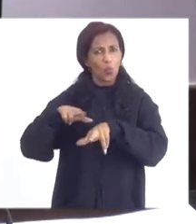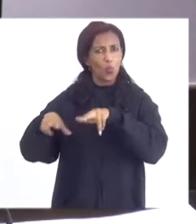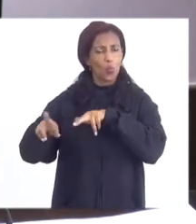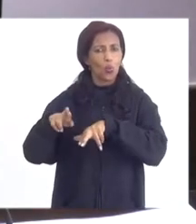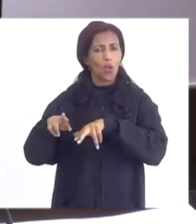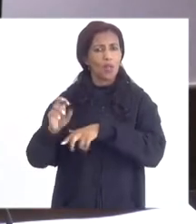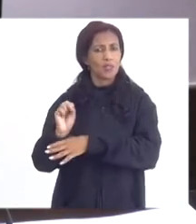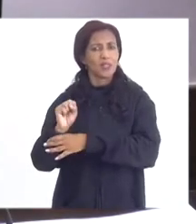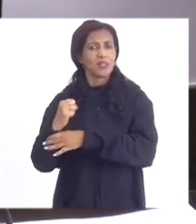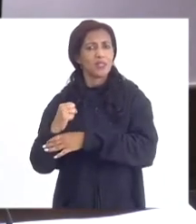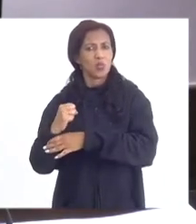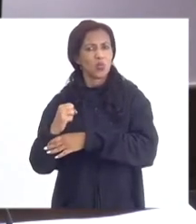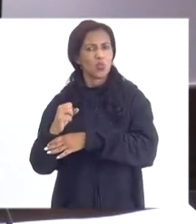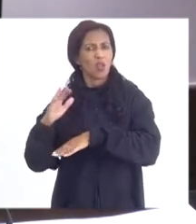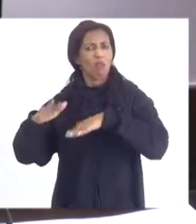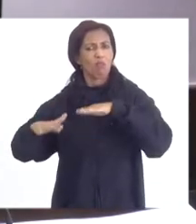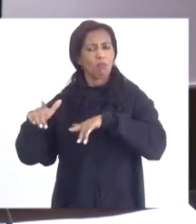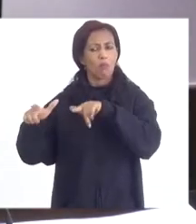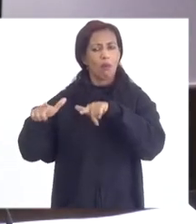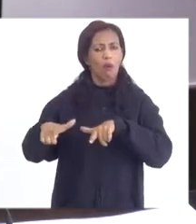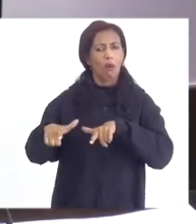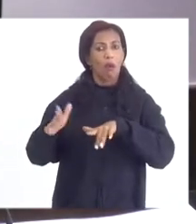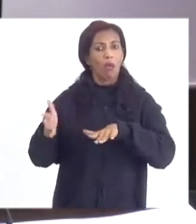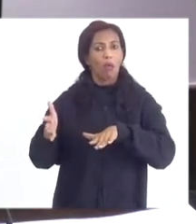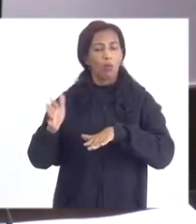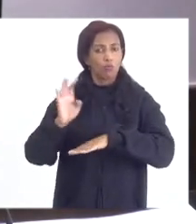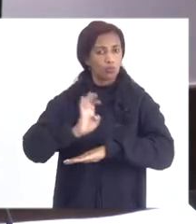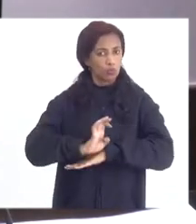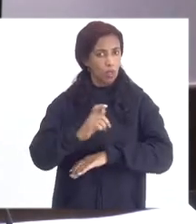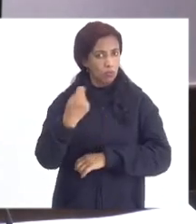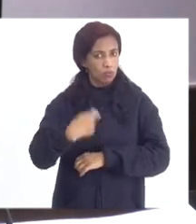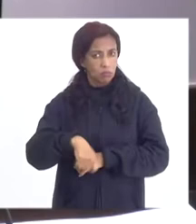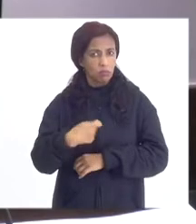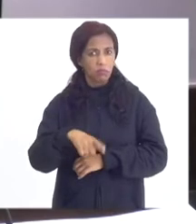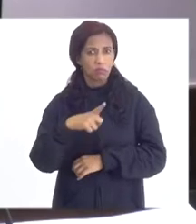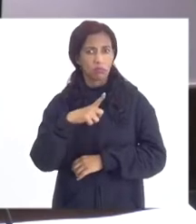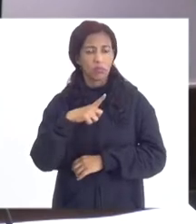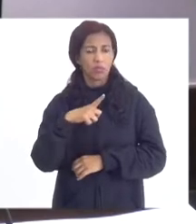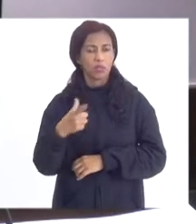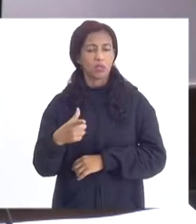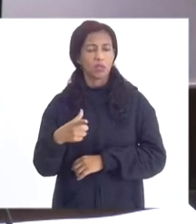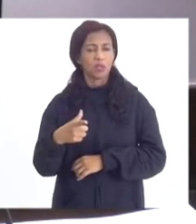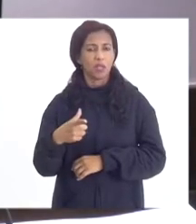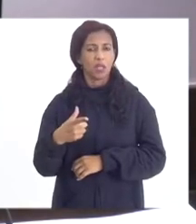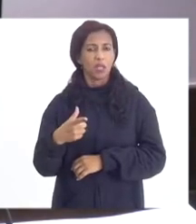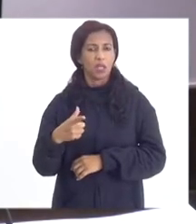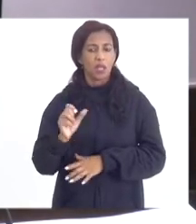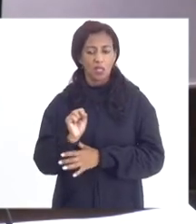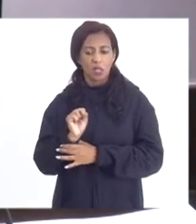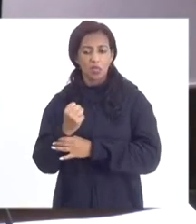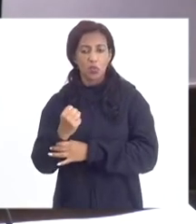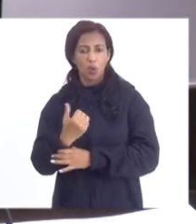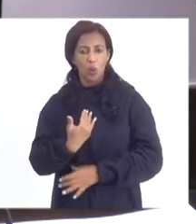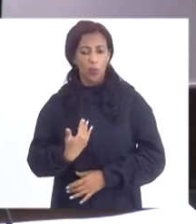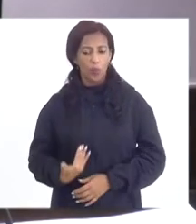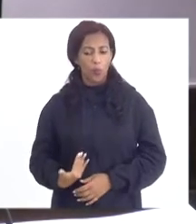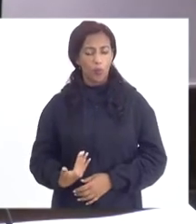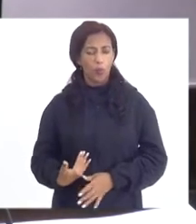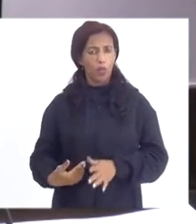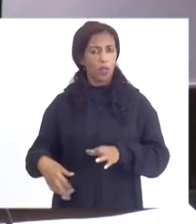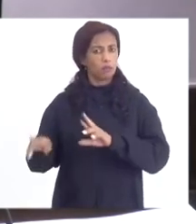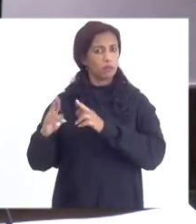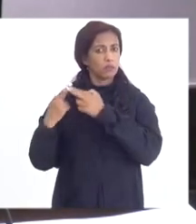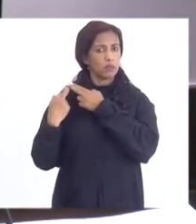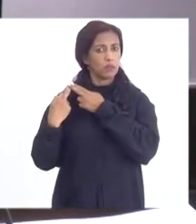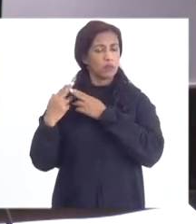forma, o Estado está enquistado nessa questão, porque a função segurança pública é do Estado. Então, eu não acho assim